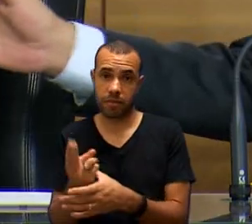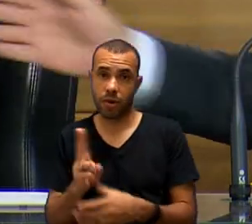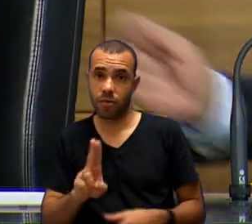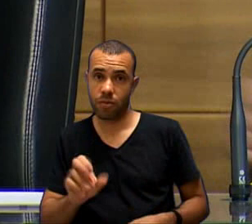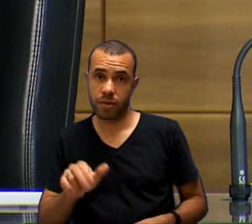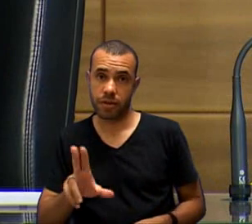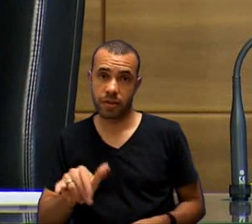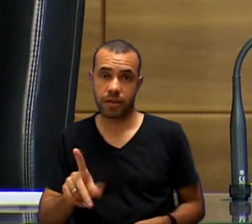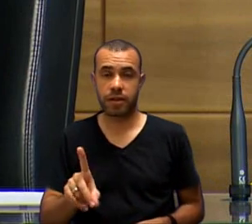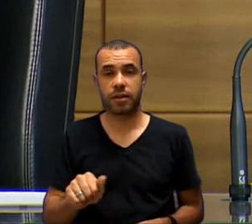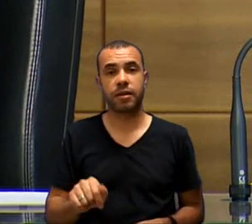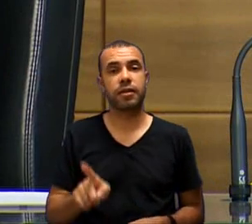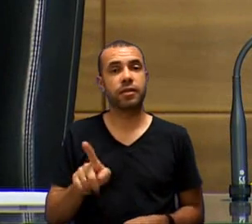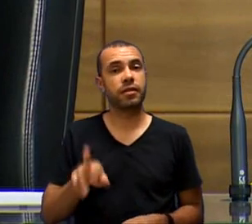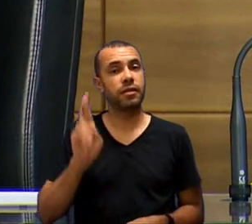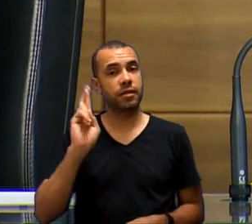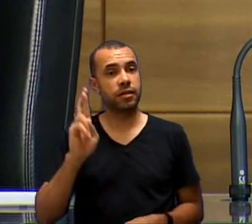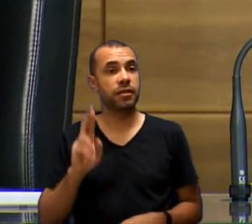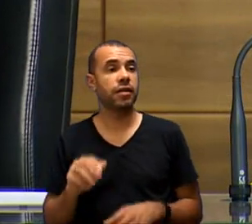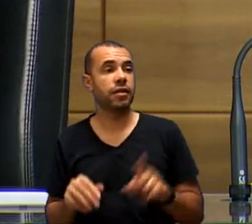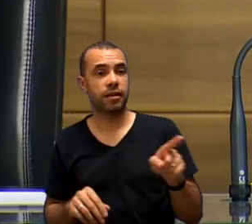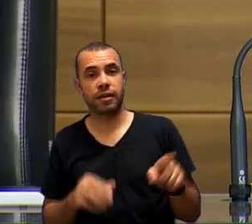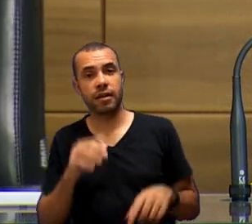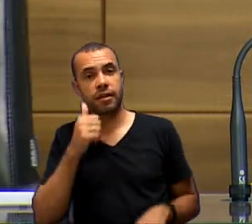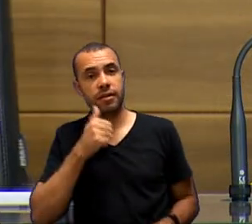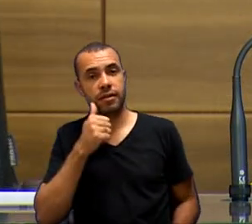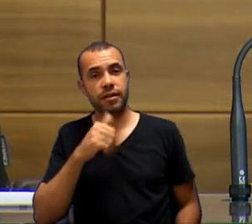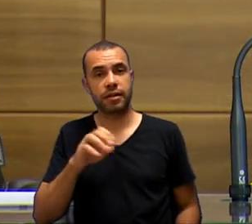nossa Elaine é a responsável.